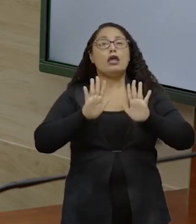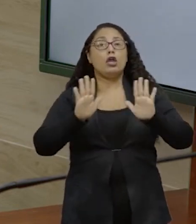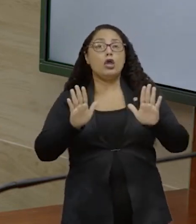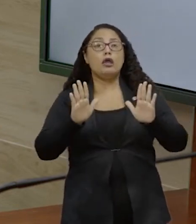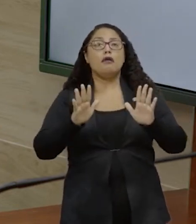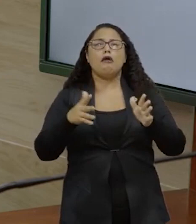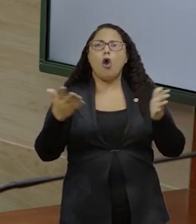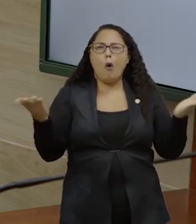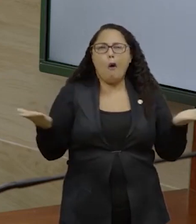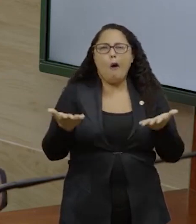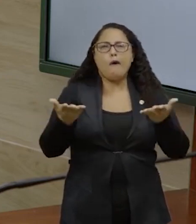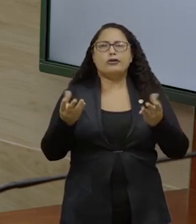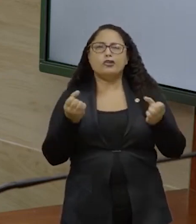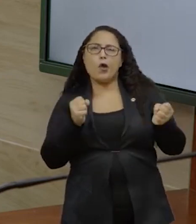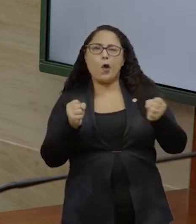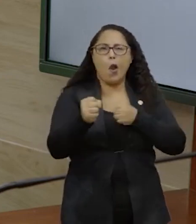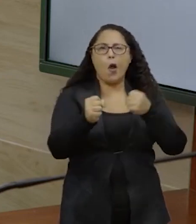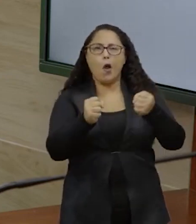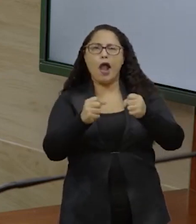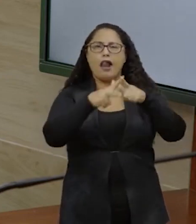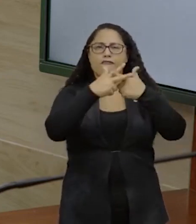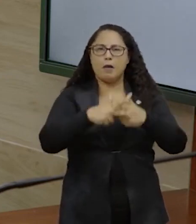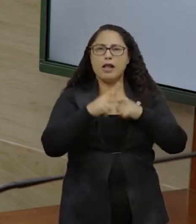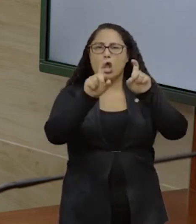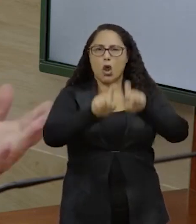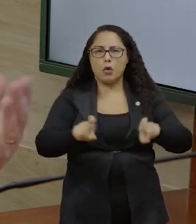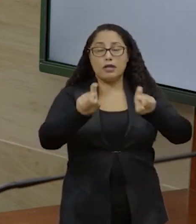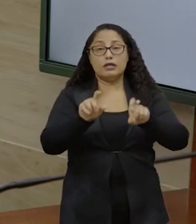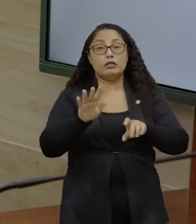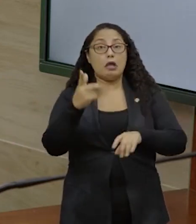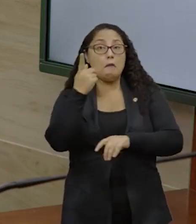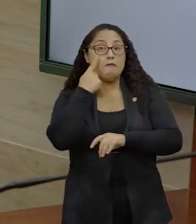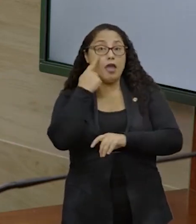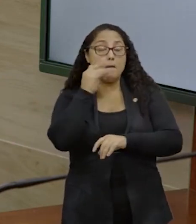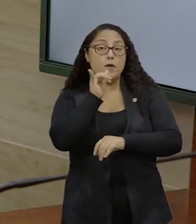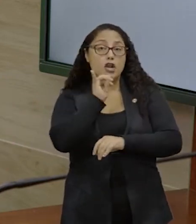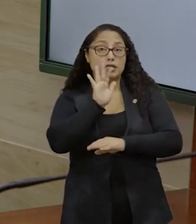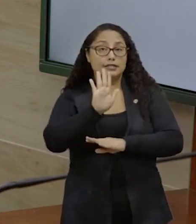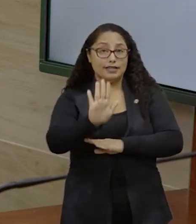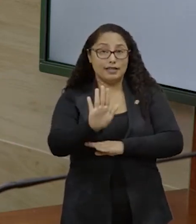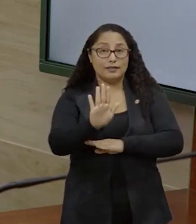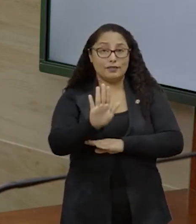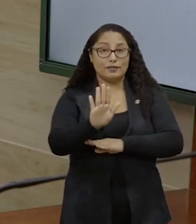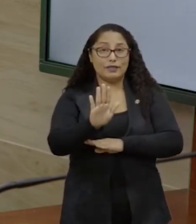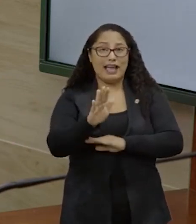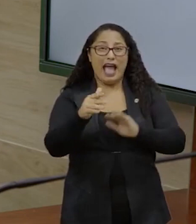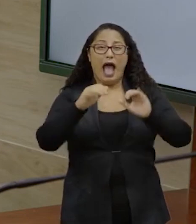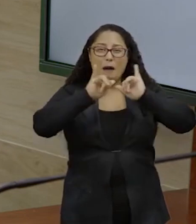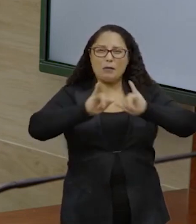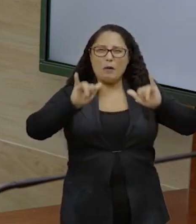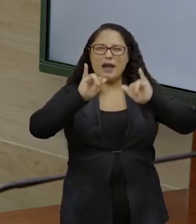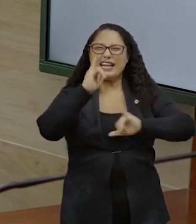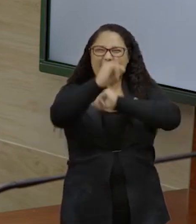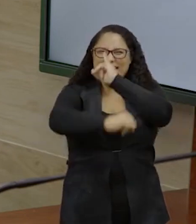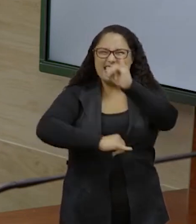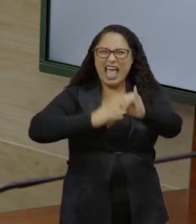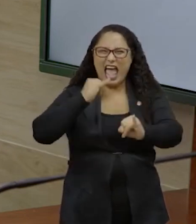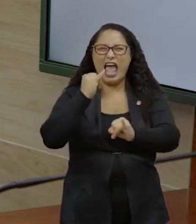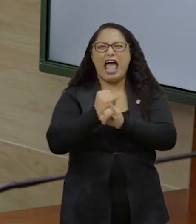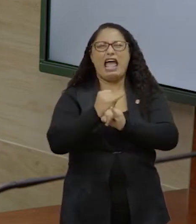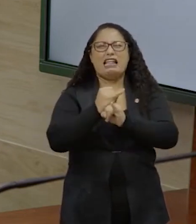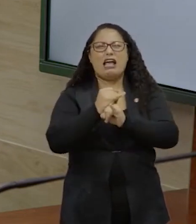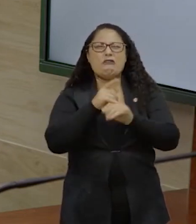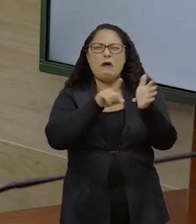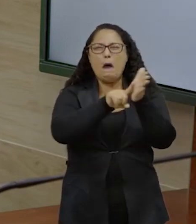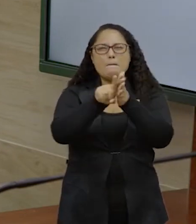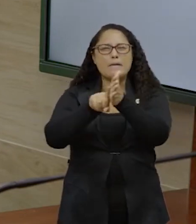hoje massivamente, né, colocado em ferramentas computacionais. Legal. Só você ver, por exemplo, né, as propagandas da internet, né? Você,